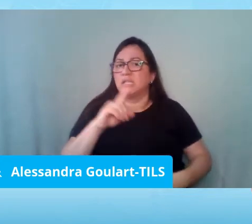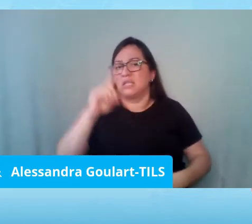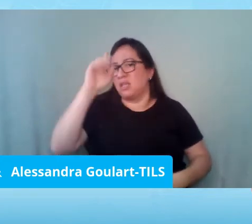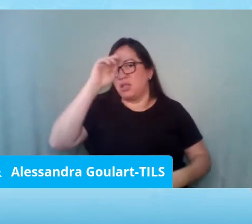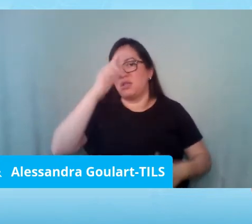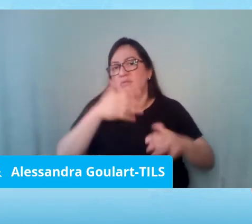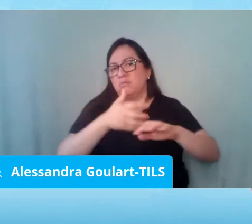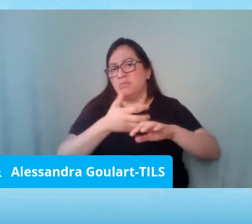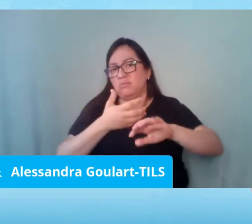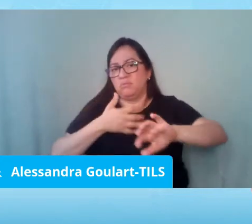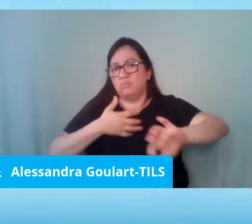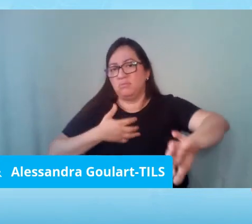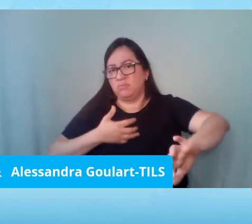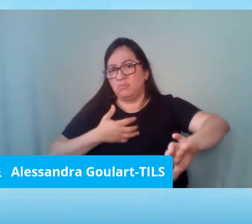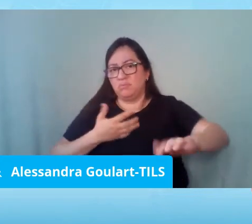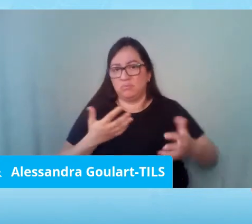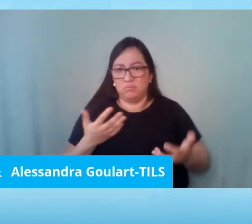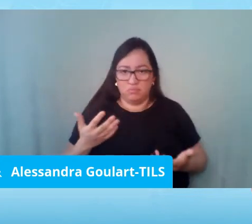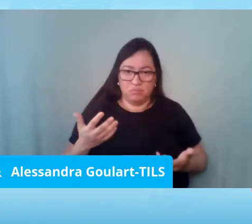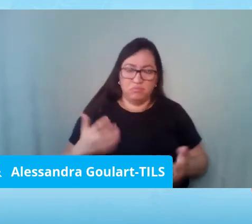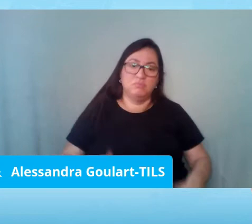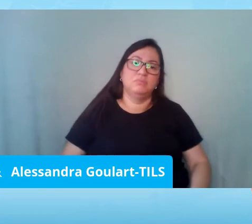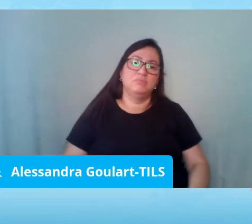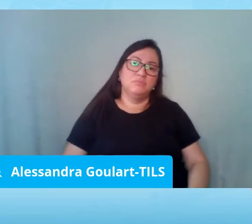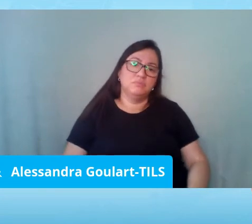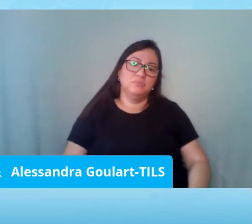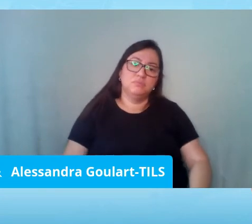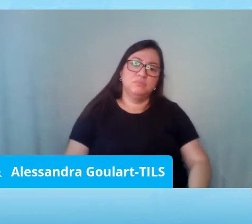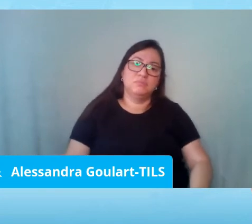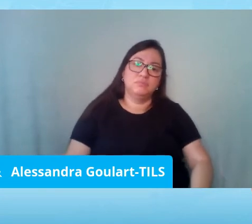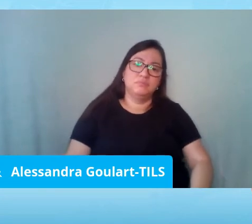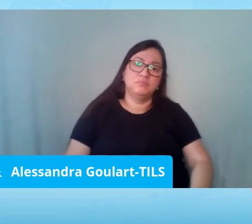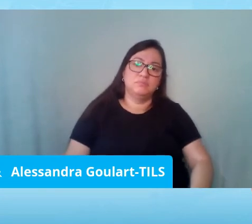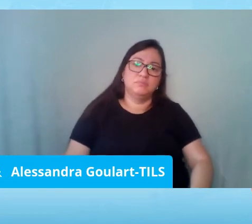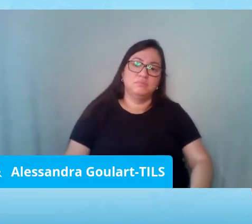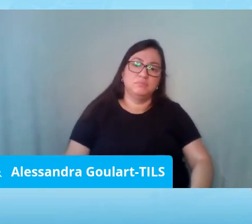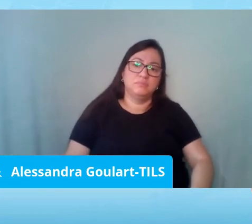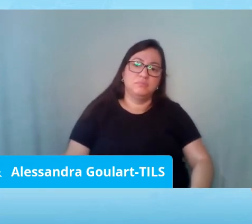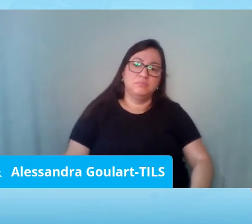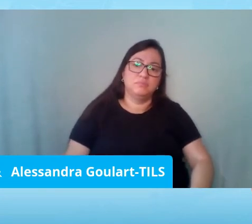relacionada à saúde. Então, é importante que a gente